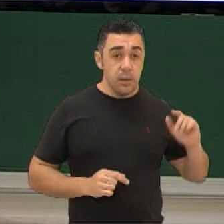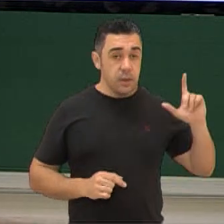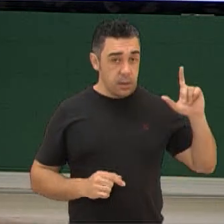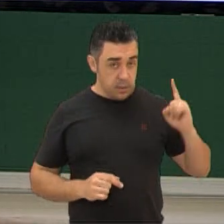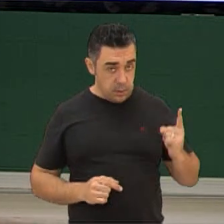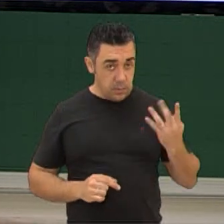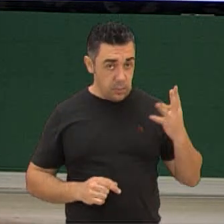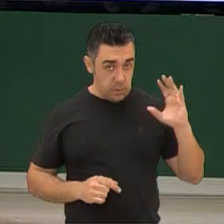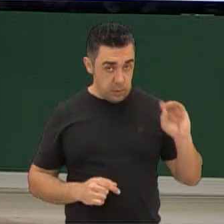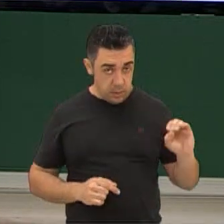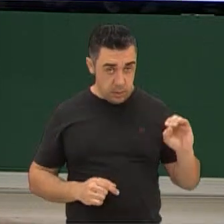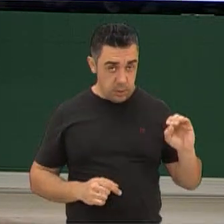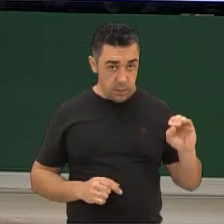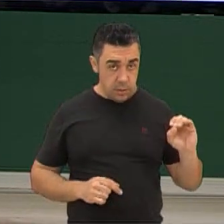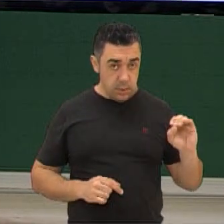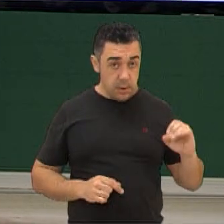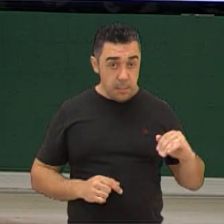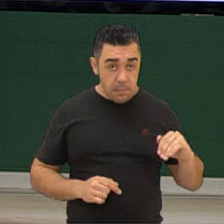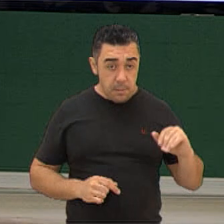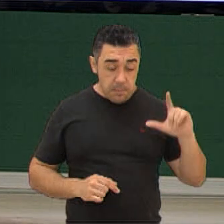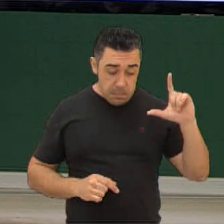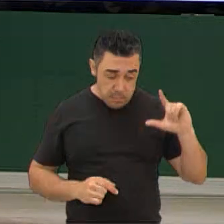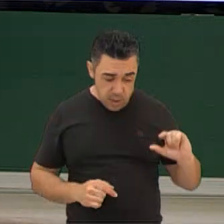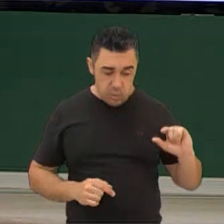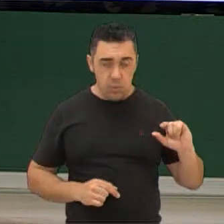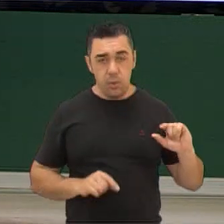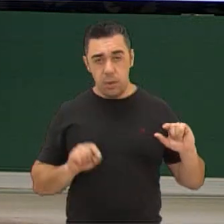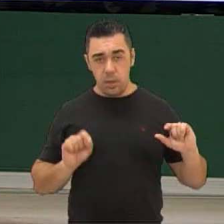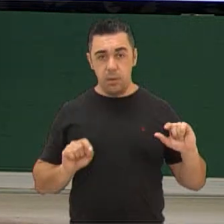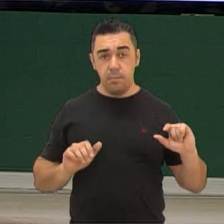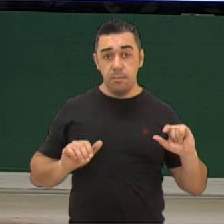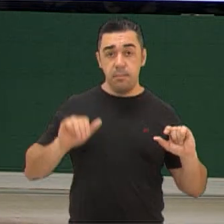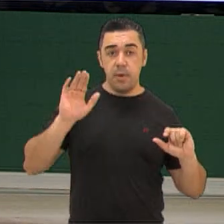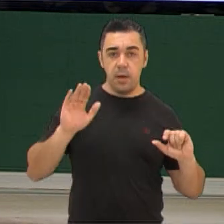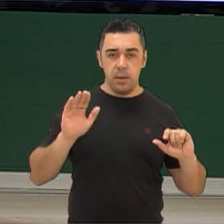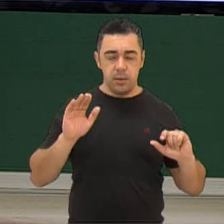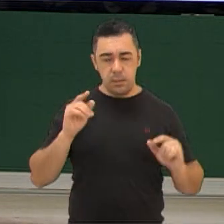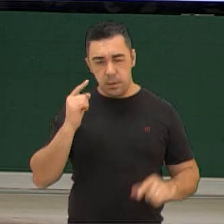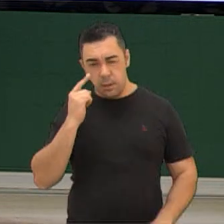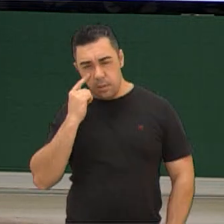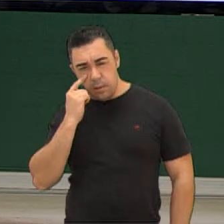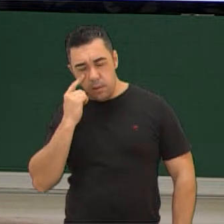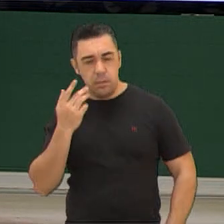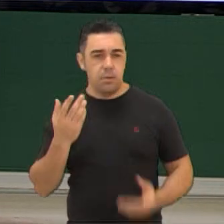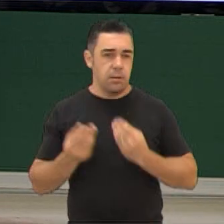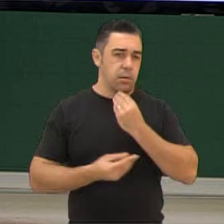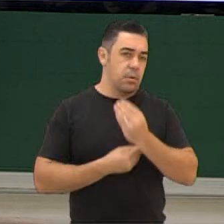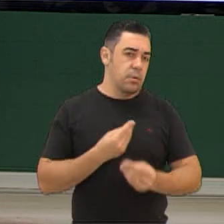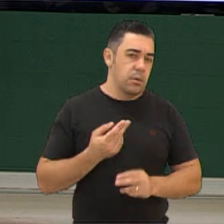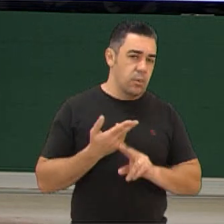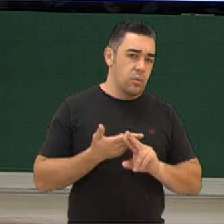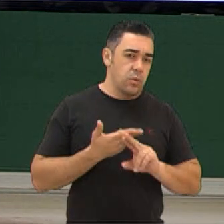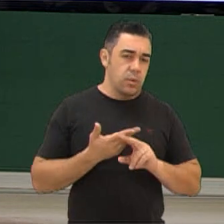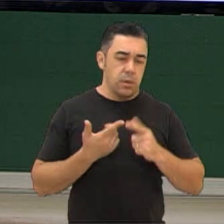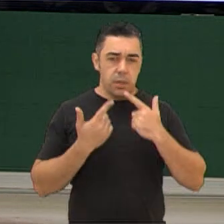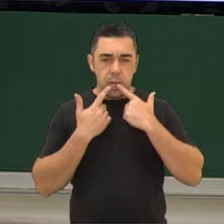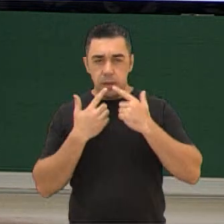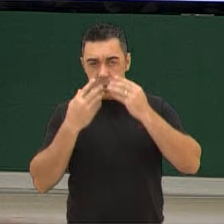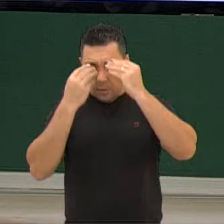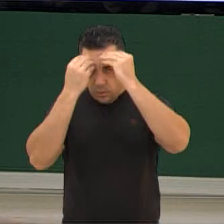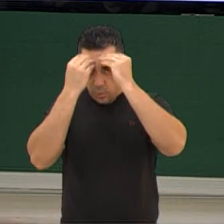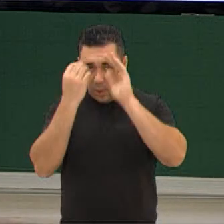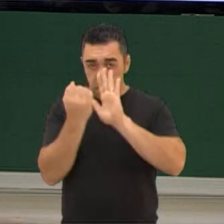contenha 140 laranjas a menos do que a outra. Represente essa situação utilizando a linguagem